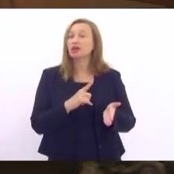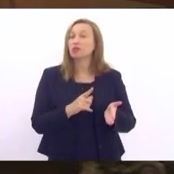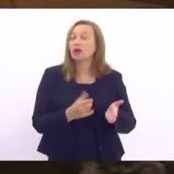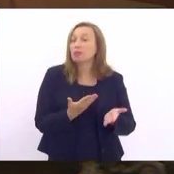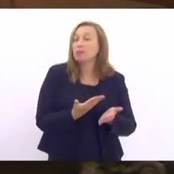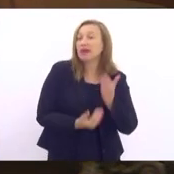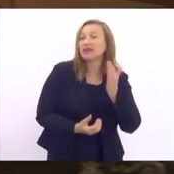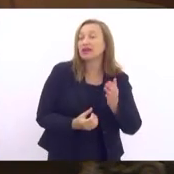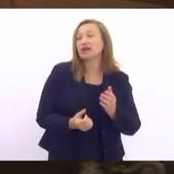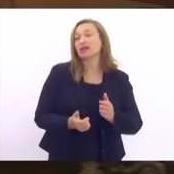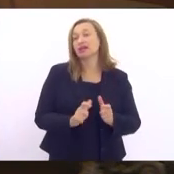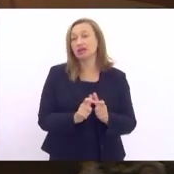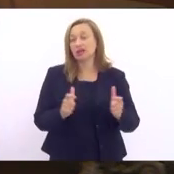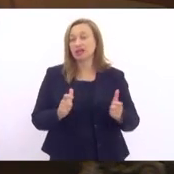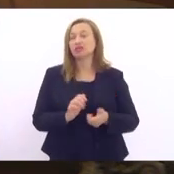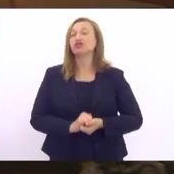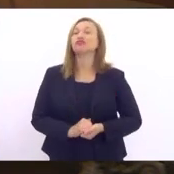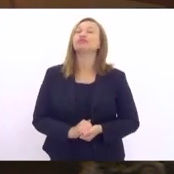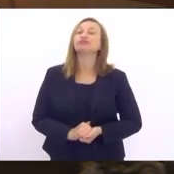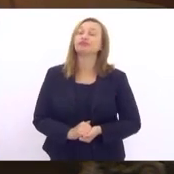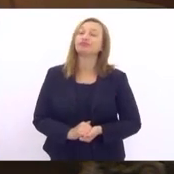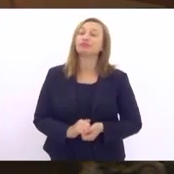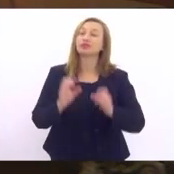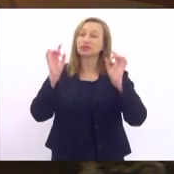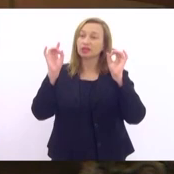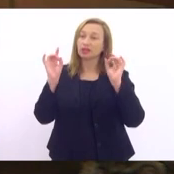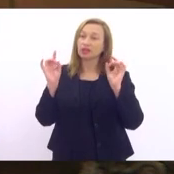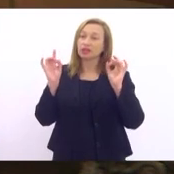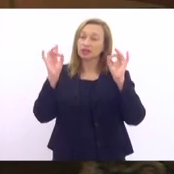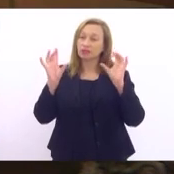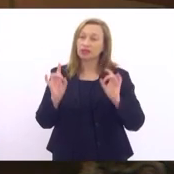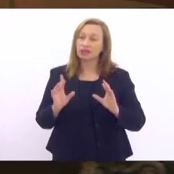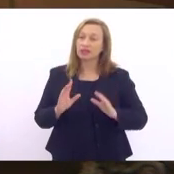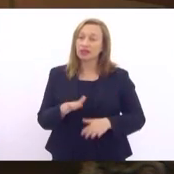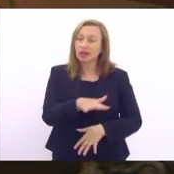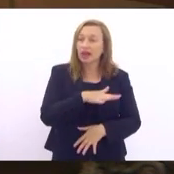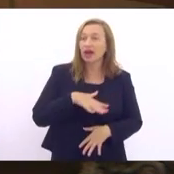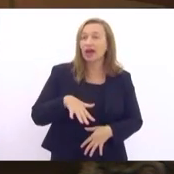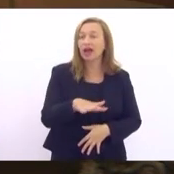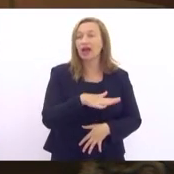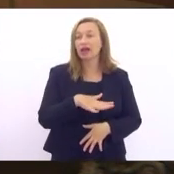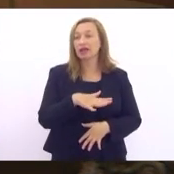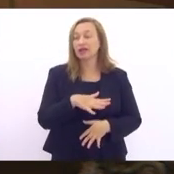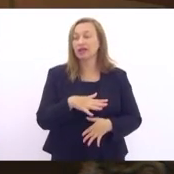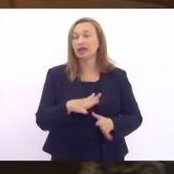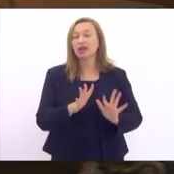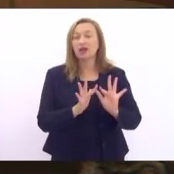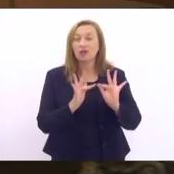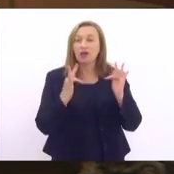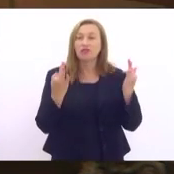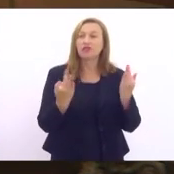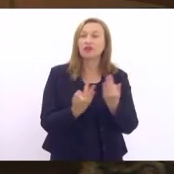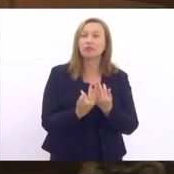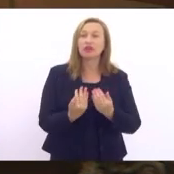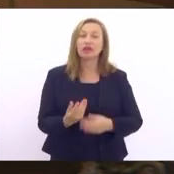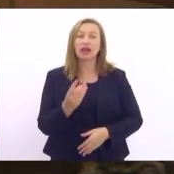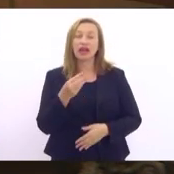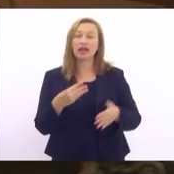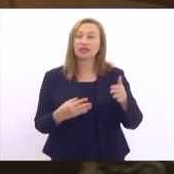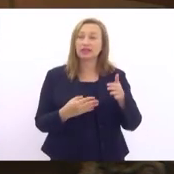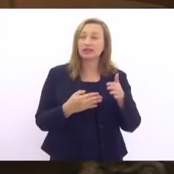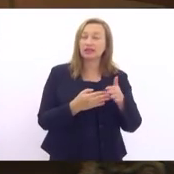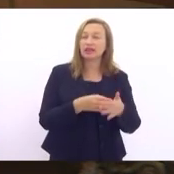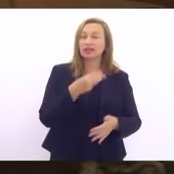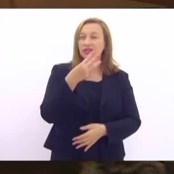especialmente naquelas unidades habitacionais destinadas às famílias com renda até 3 salários mínimos. Fizemos uma emenda